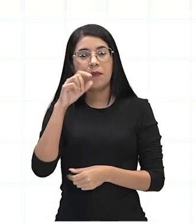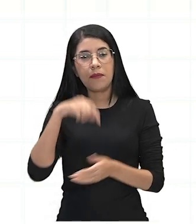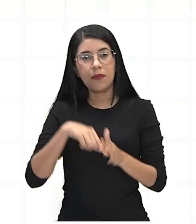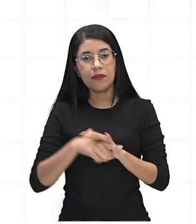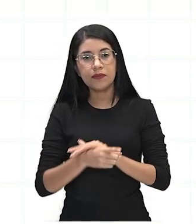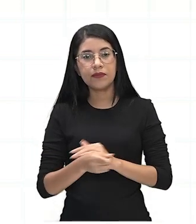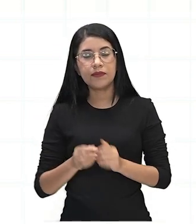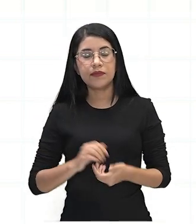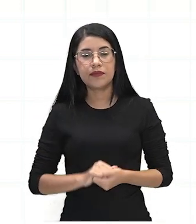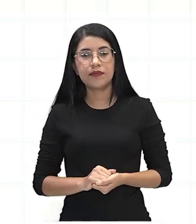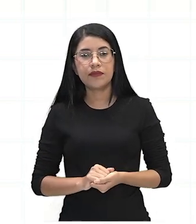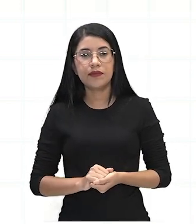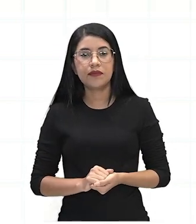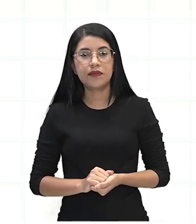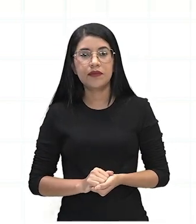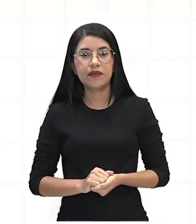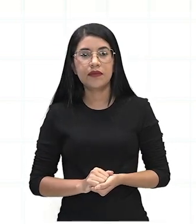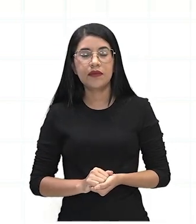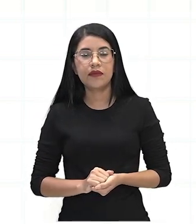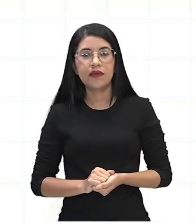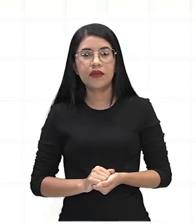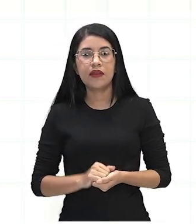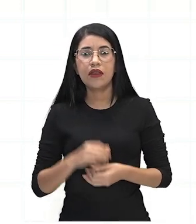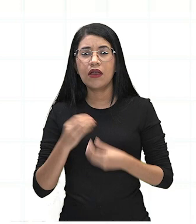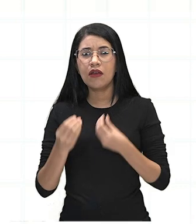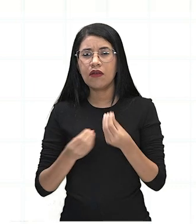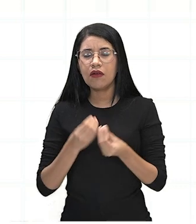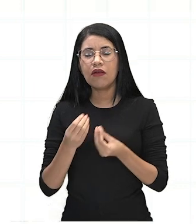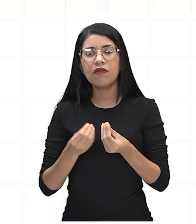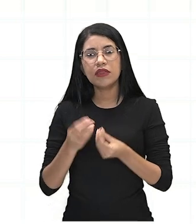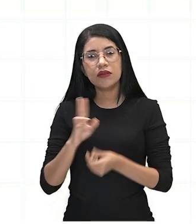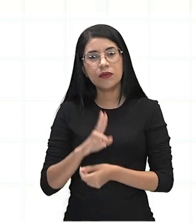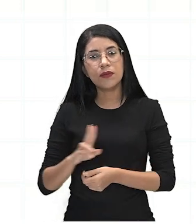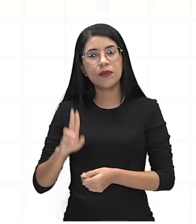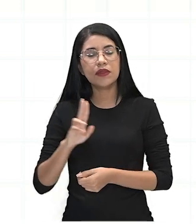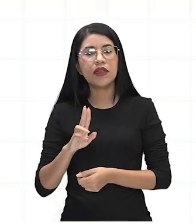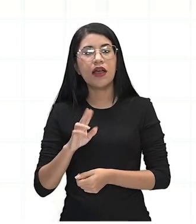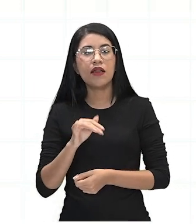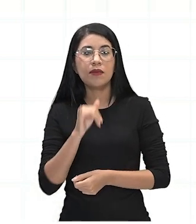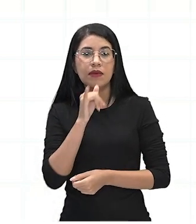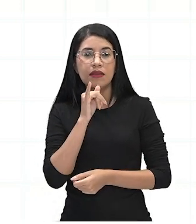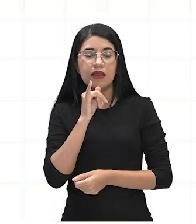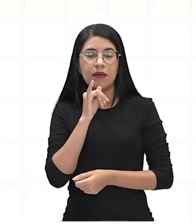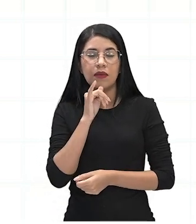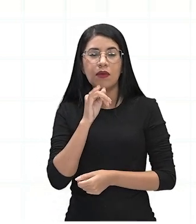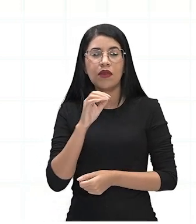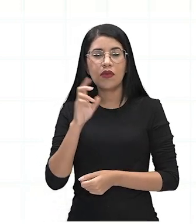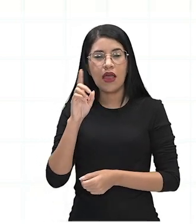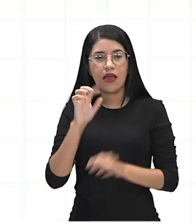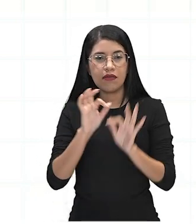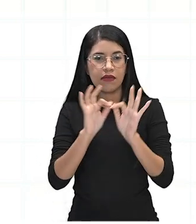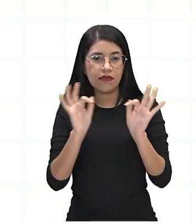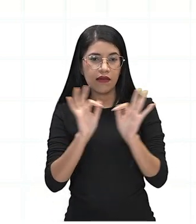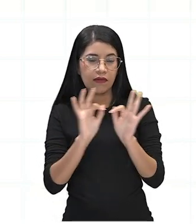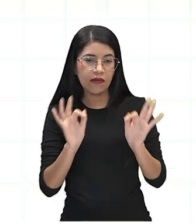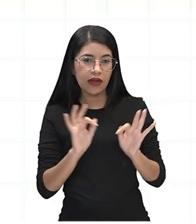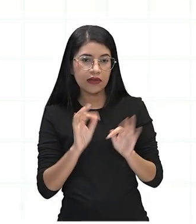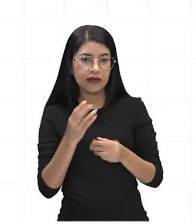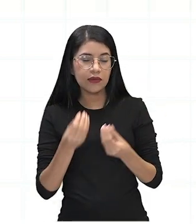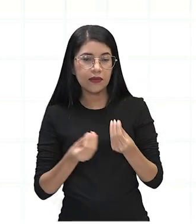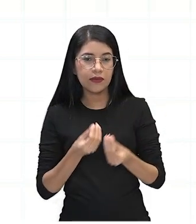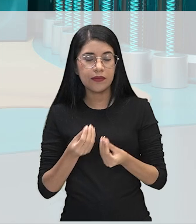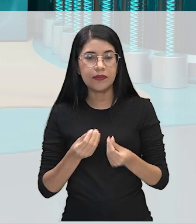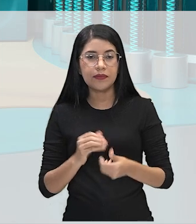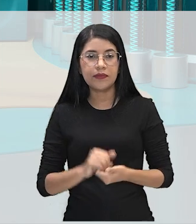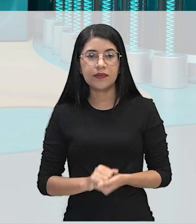ok? Vejam aqui. Como é que vai funcionar a questão do imperativo nas orações?